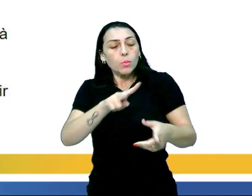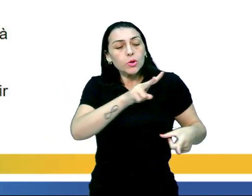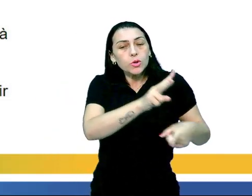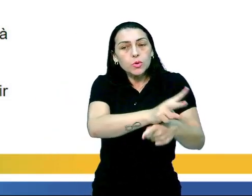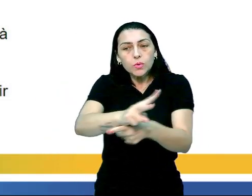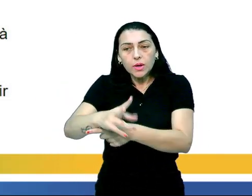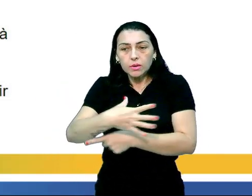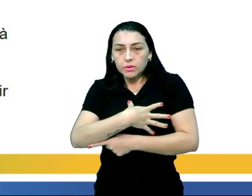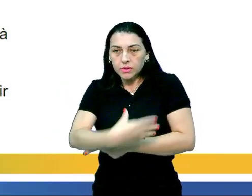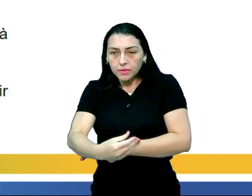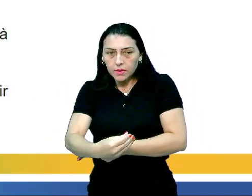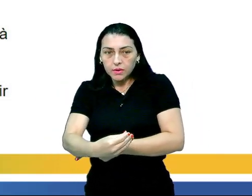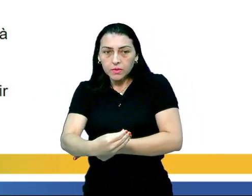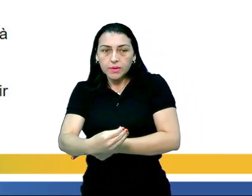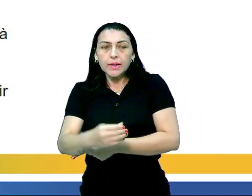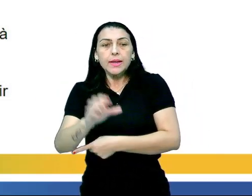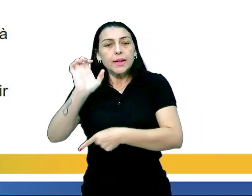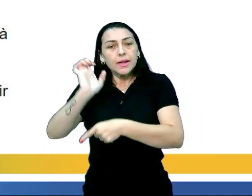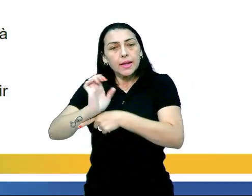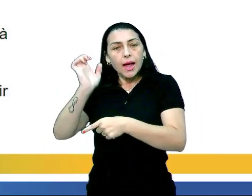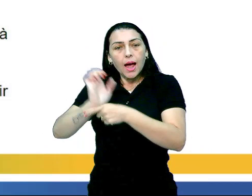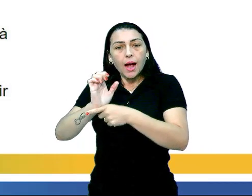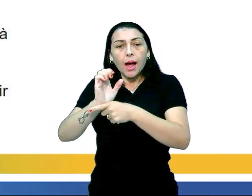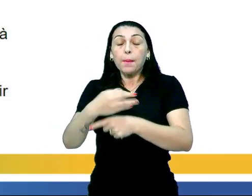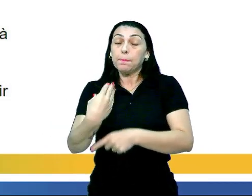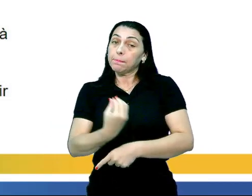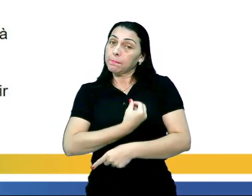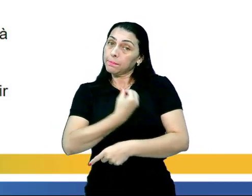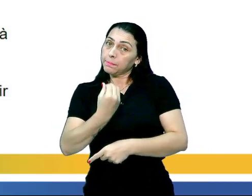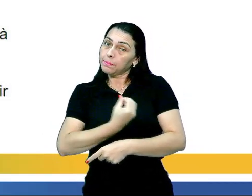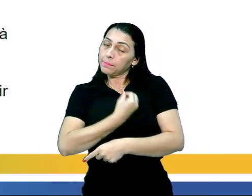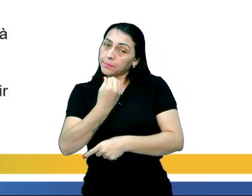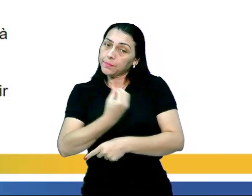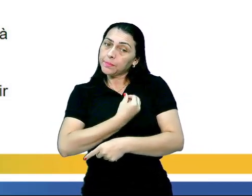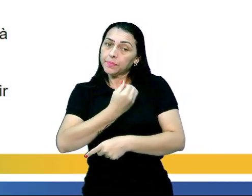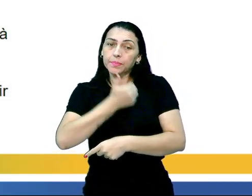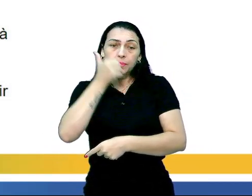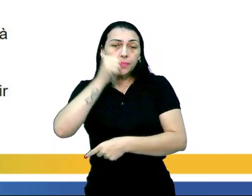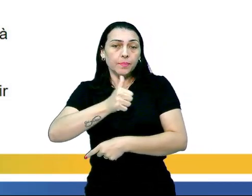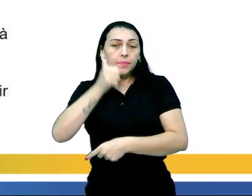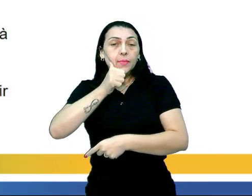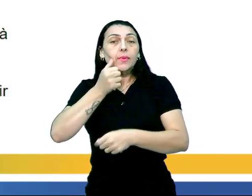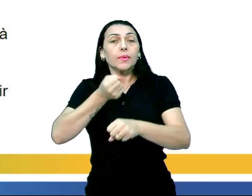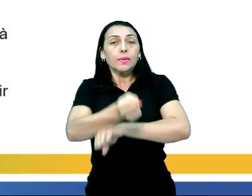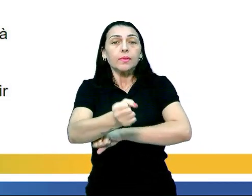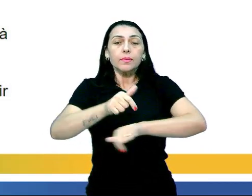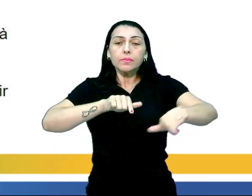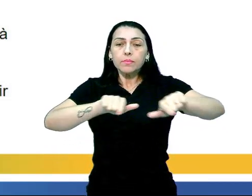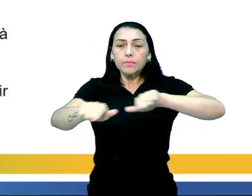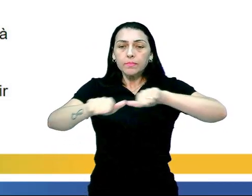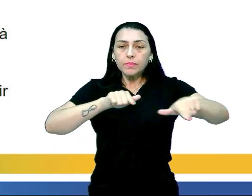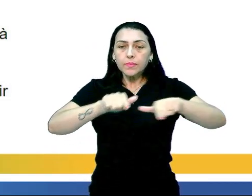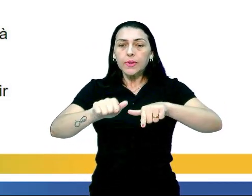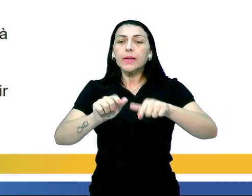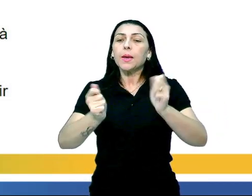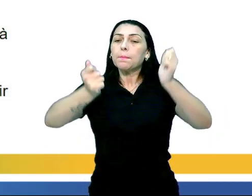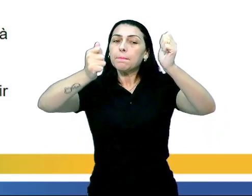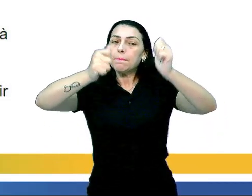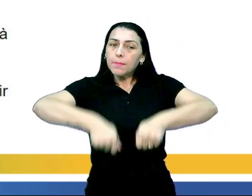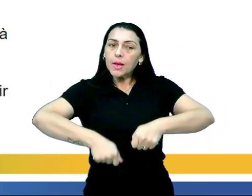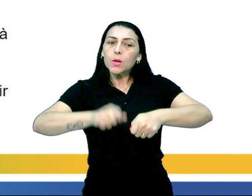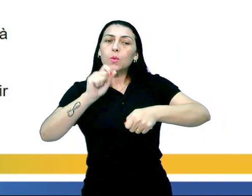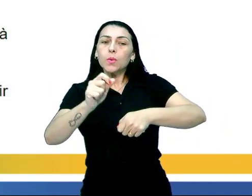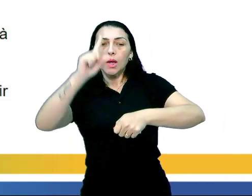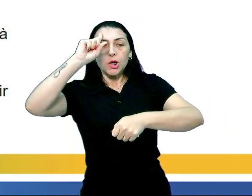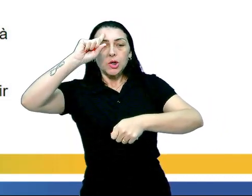de cuidar dos filhos. E letra E, a maior participação das mulheres no mercado de trabalho que